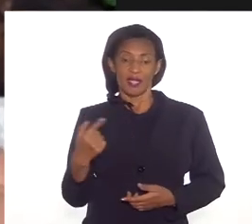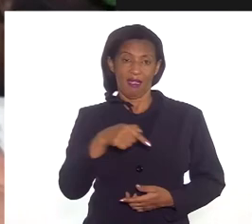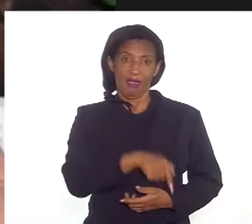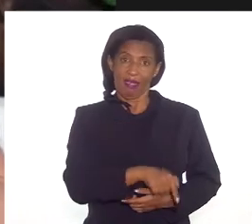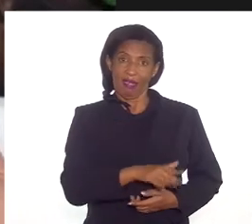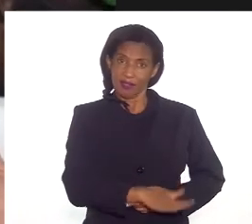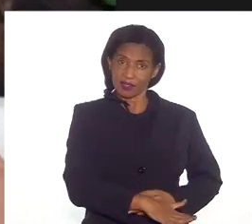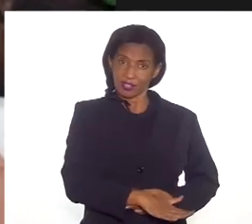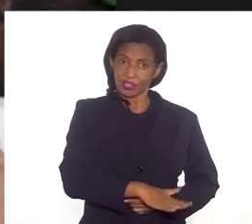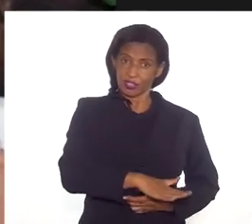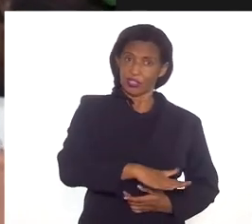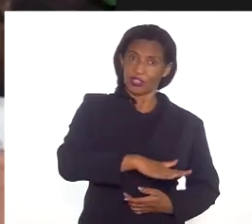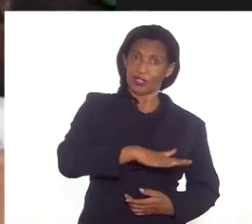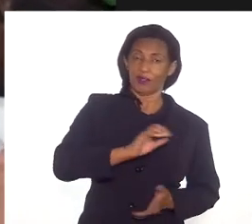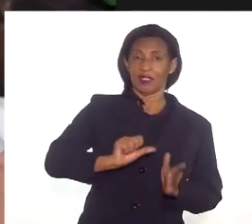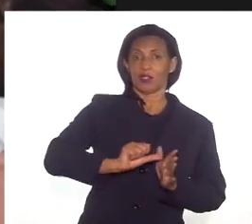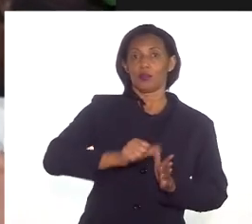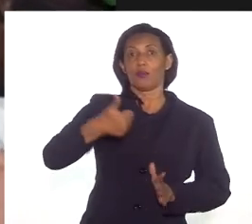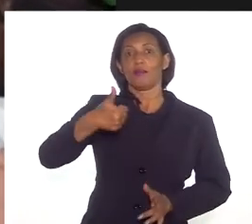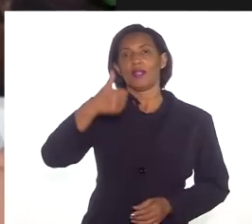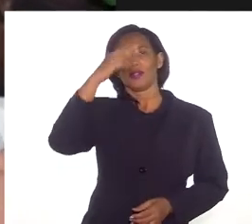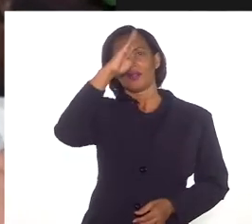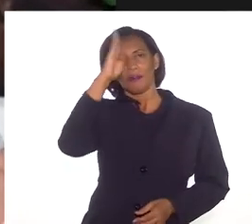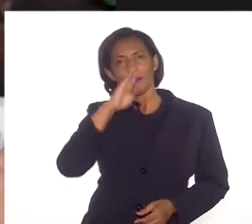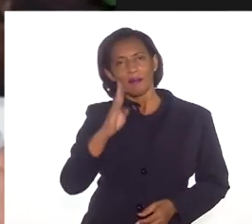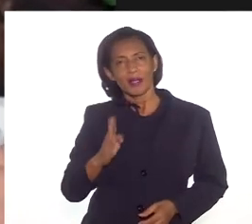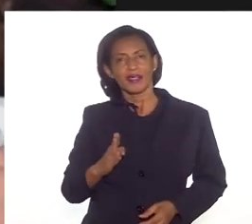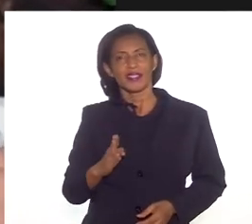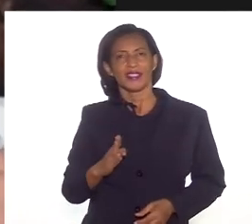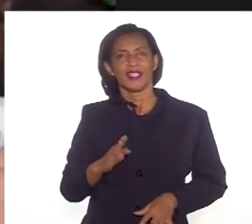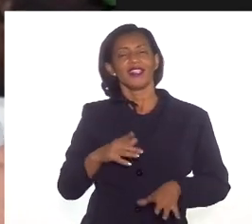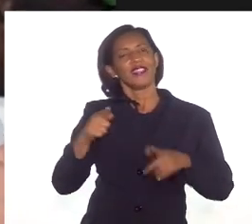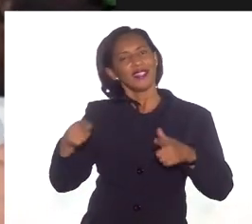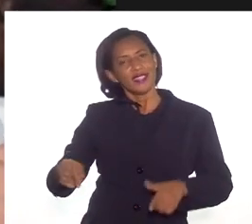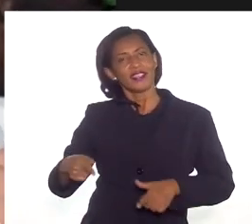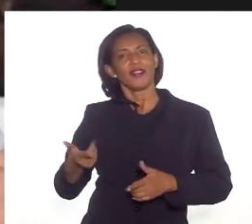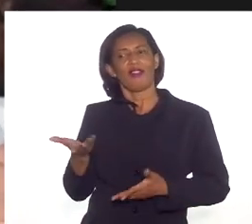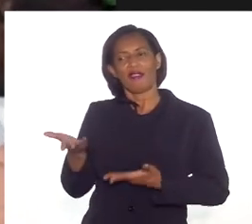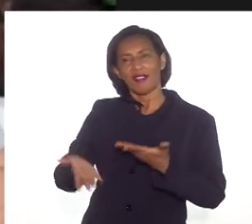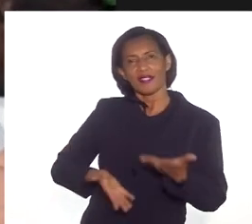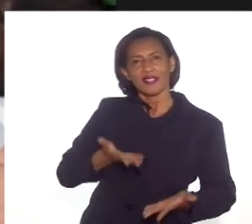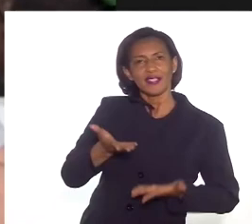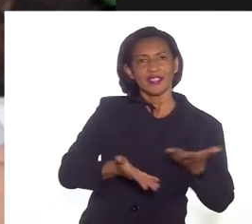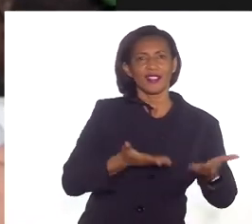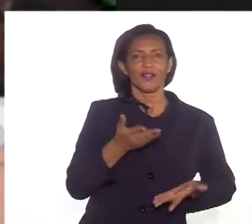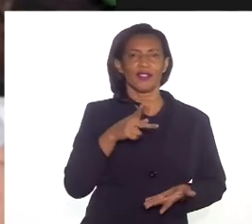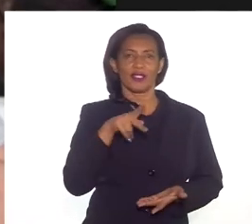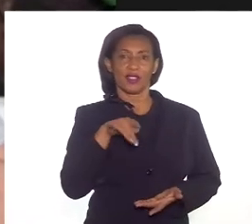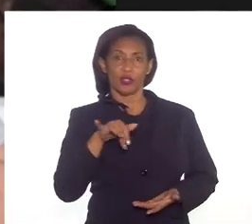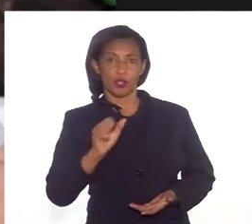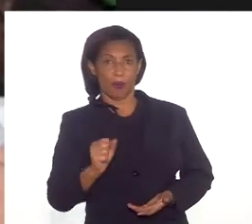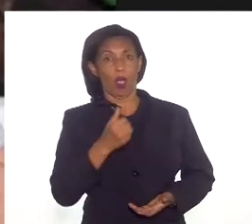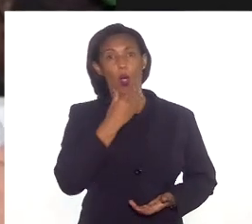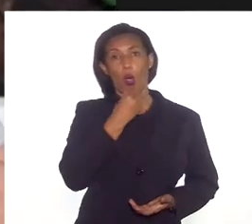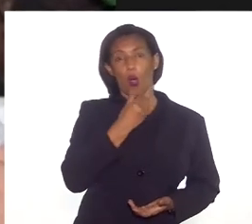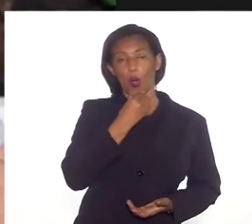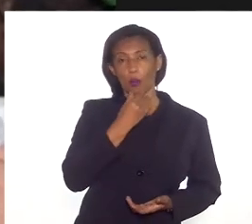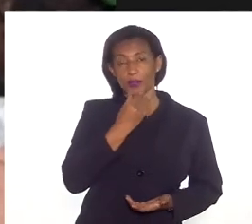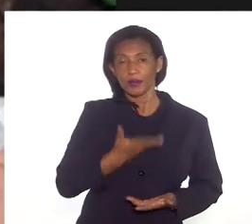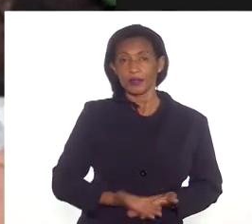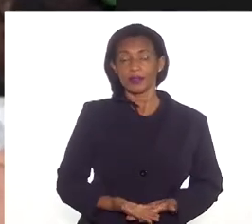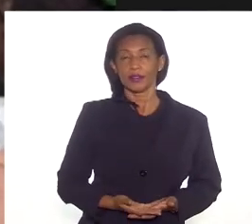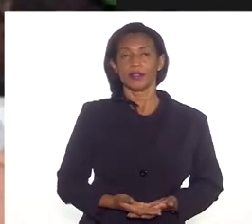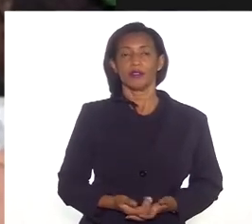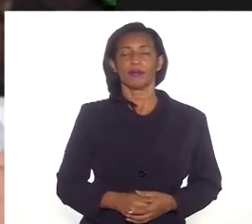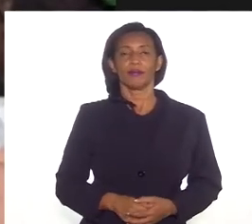E vão ser essas crianças que vão ser os primeiros brasileiros, que vão inclusive servir a seus pais, né, aos seus pais